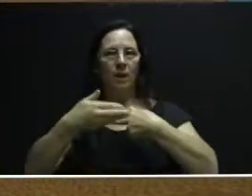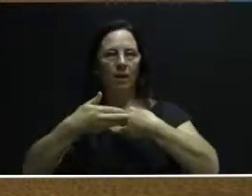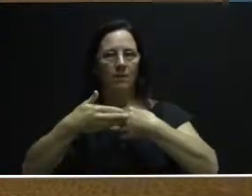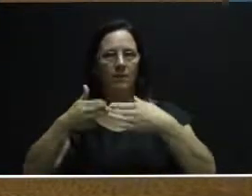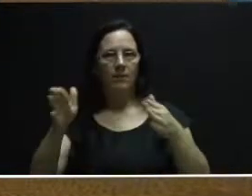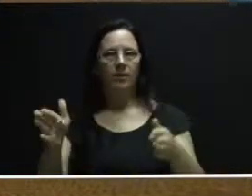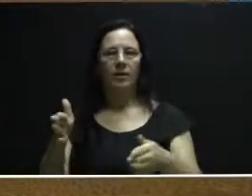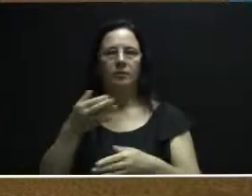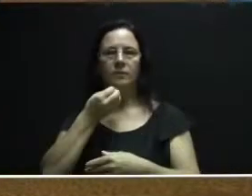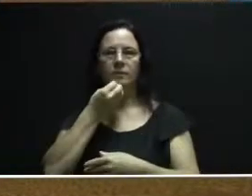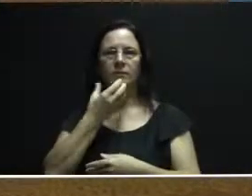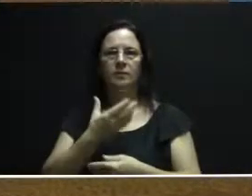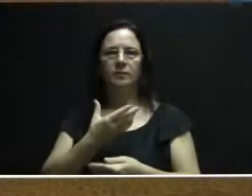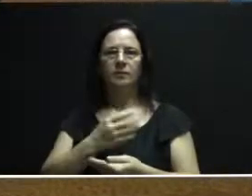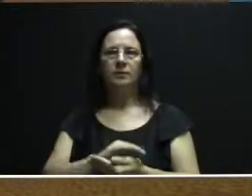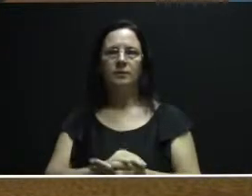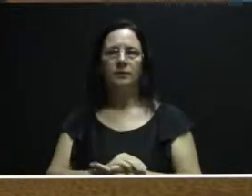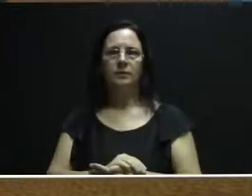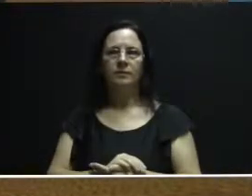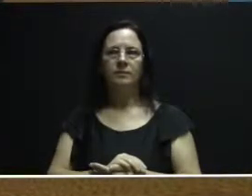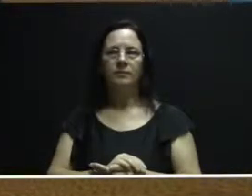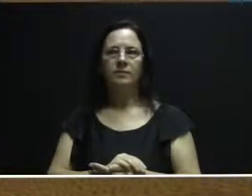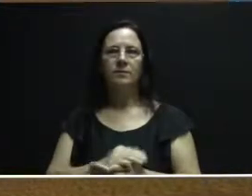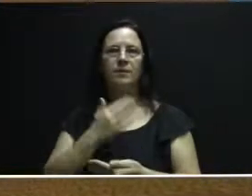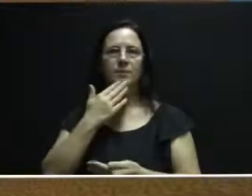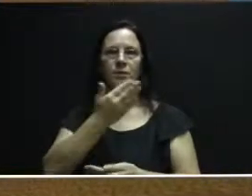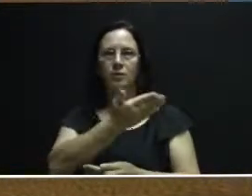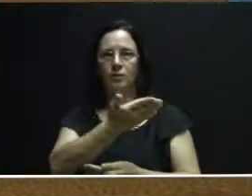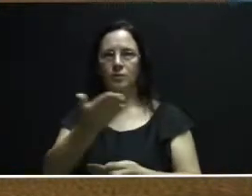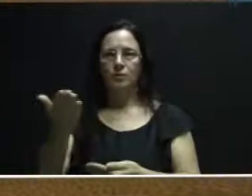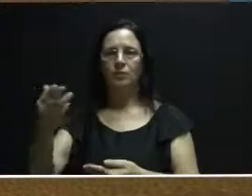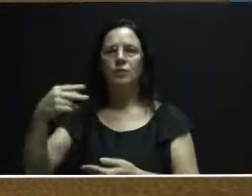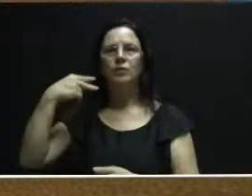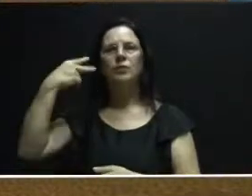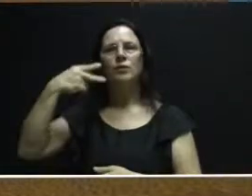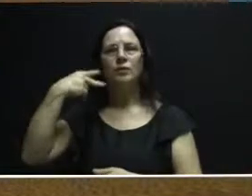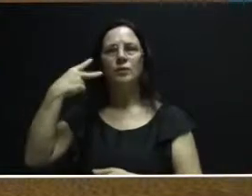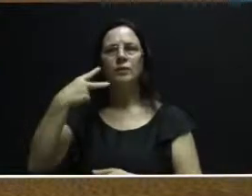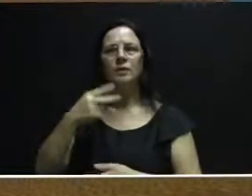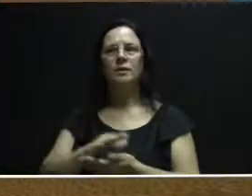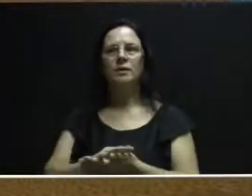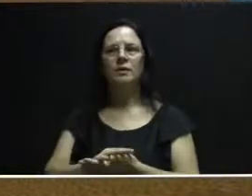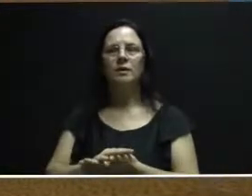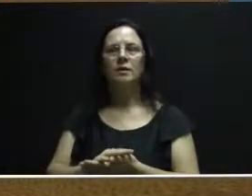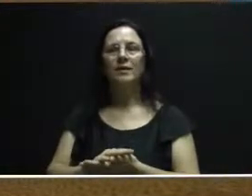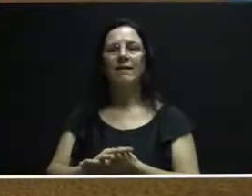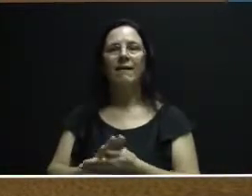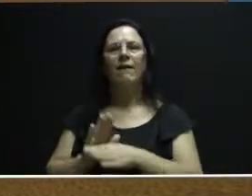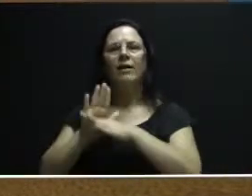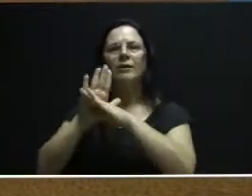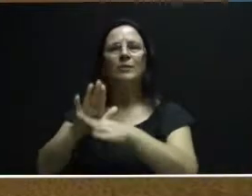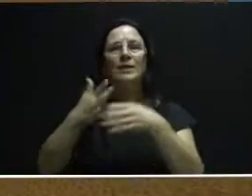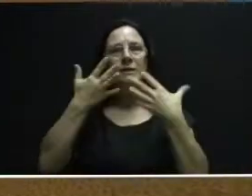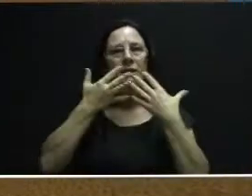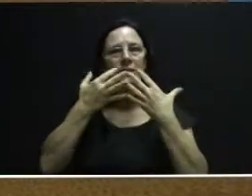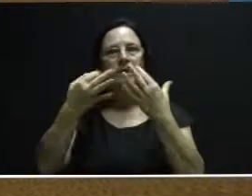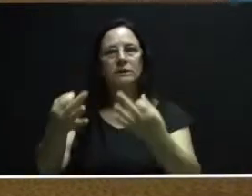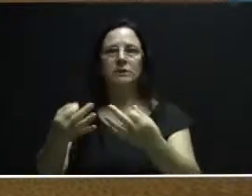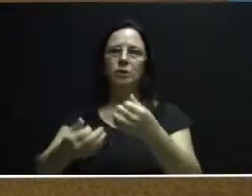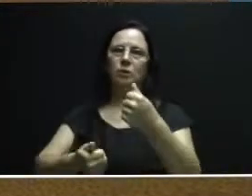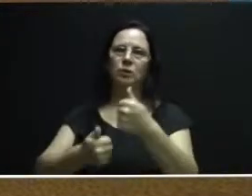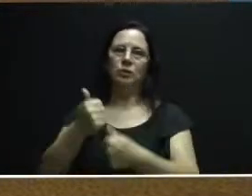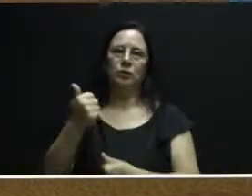assim, eu queria pedir para os presentes, os vereadores, que tentassem dar um pouquinho mais de atenção para o esporte na